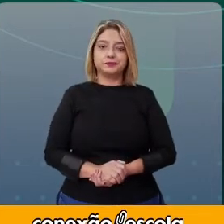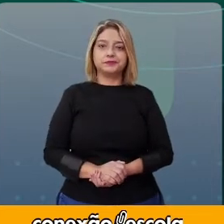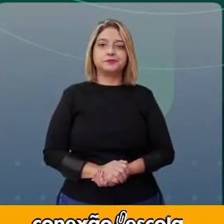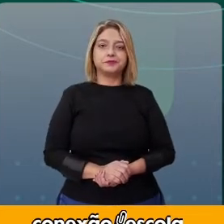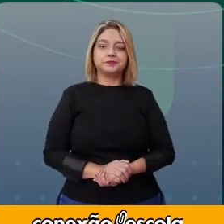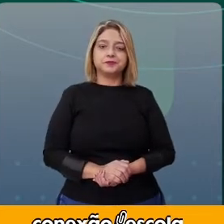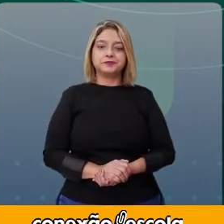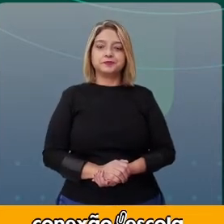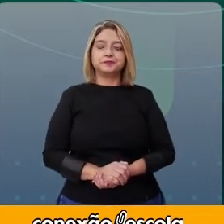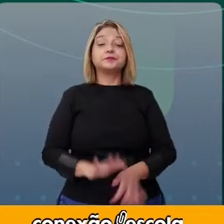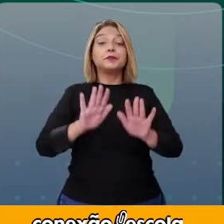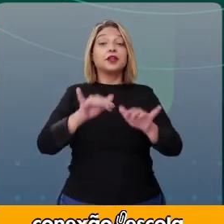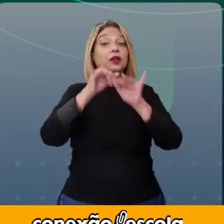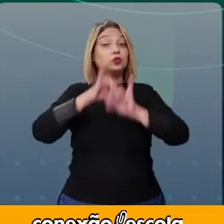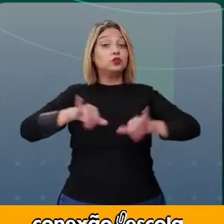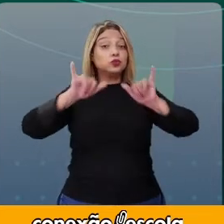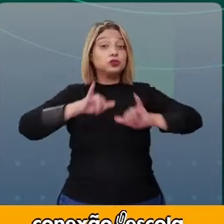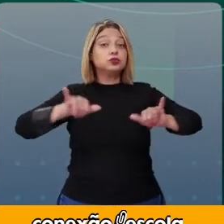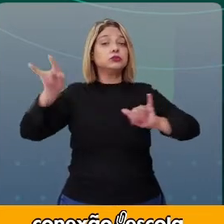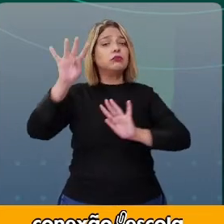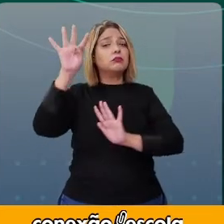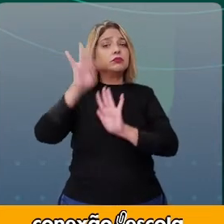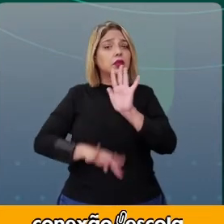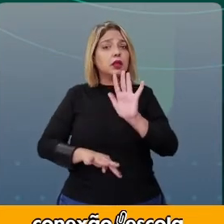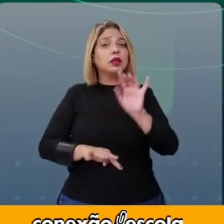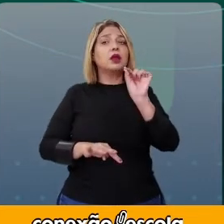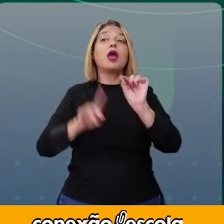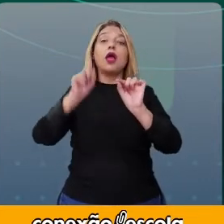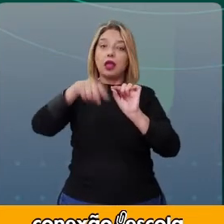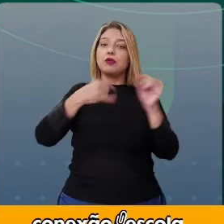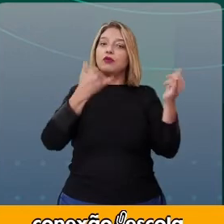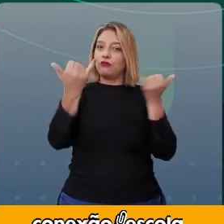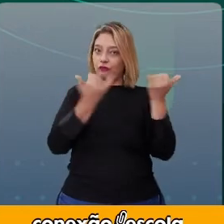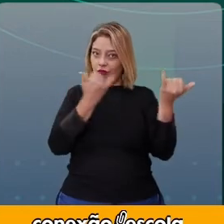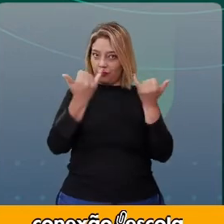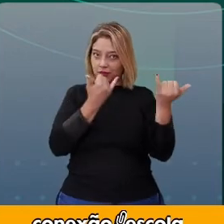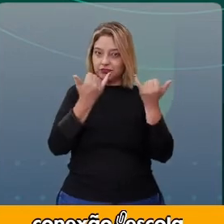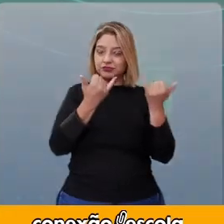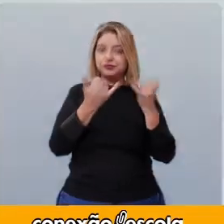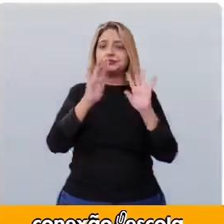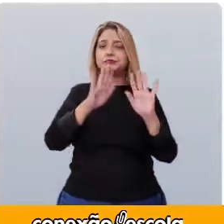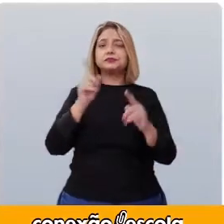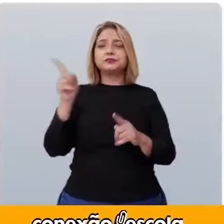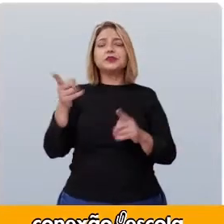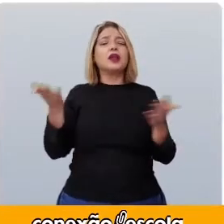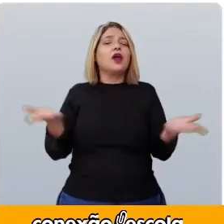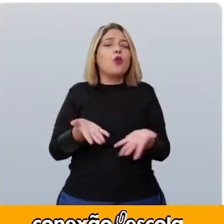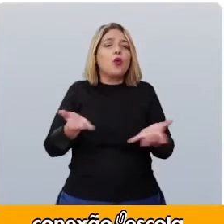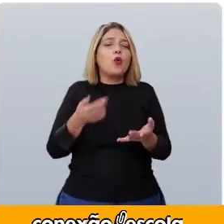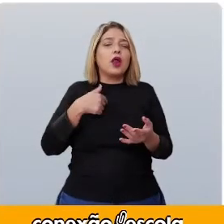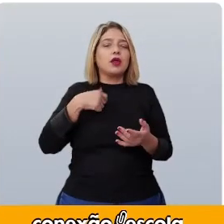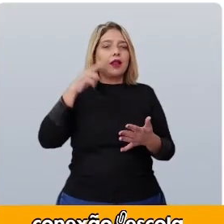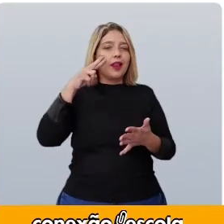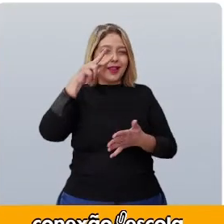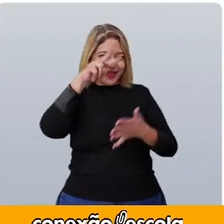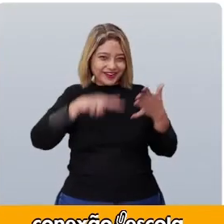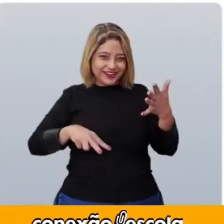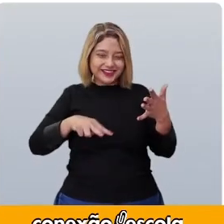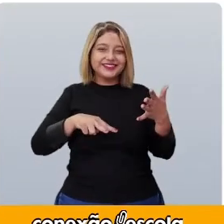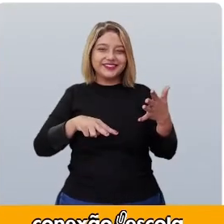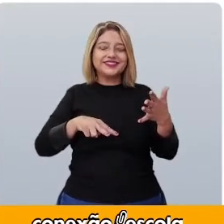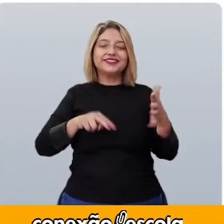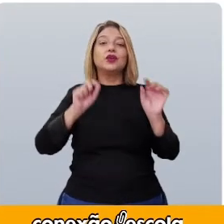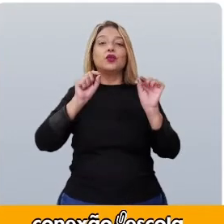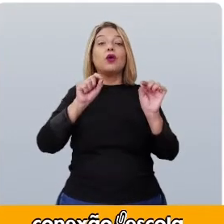Bem, a notícia, um texto informativo. Essa notícia aqui que nós acabamos de ler aborda o